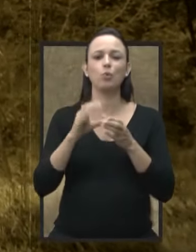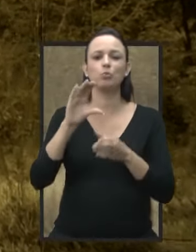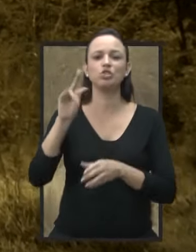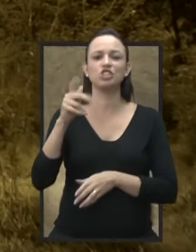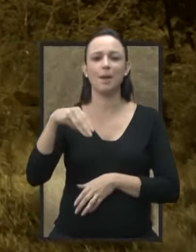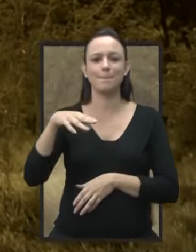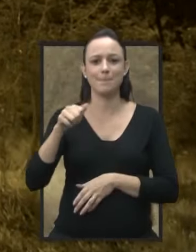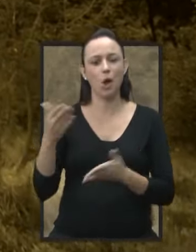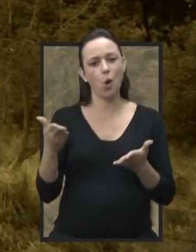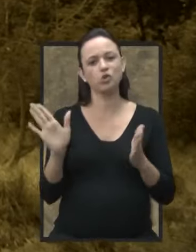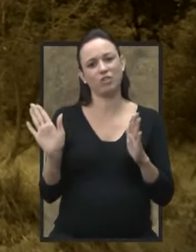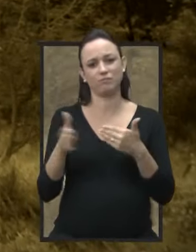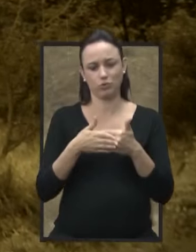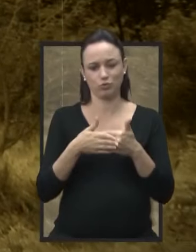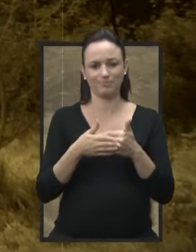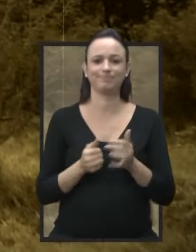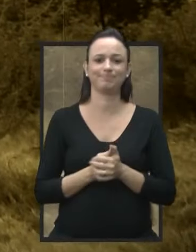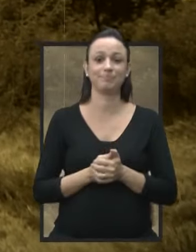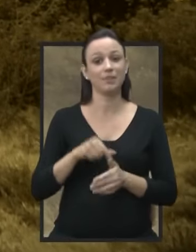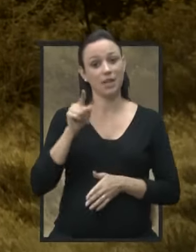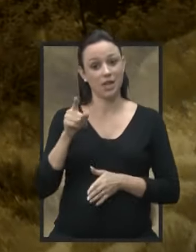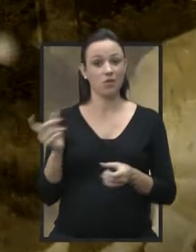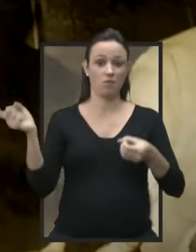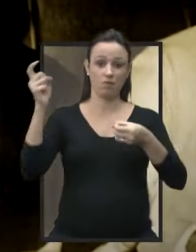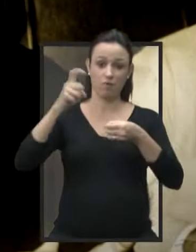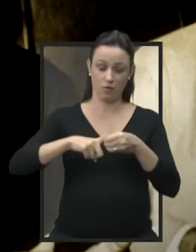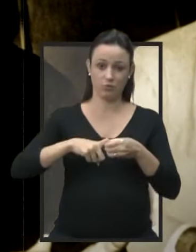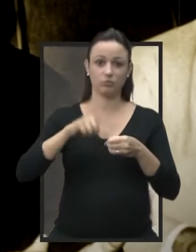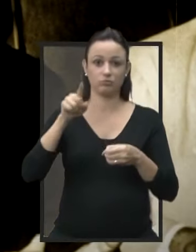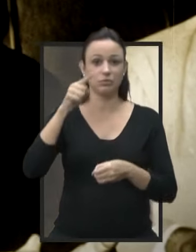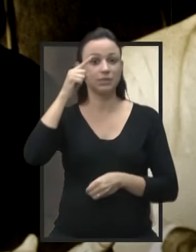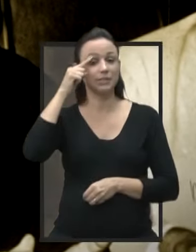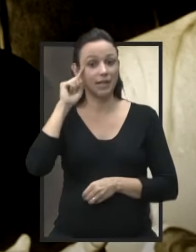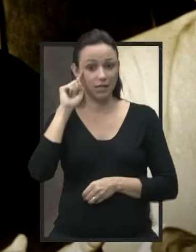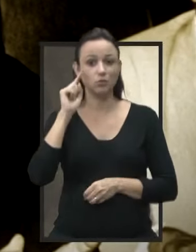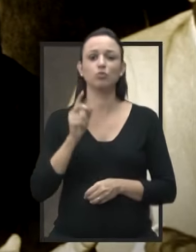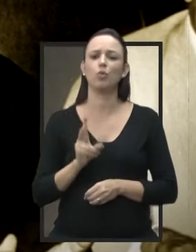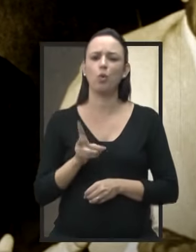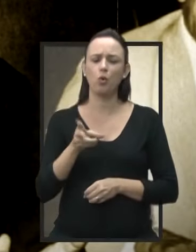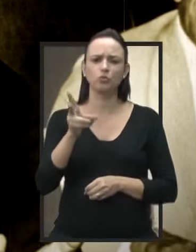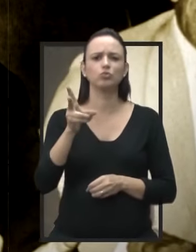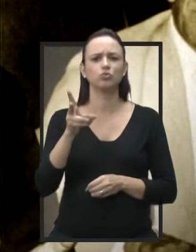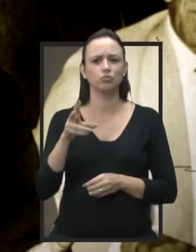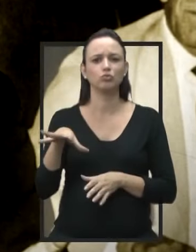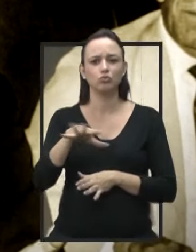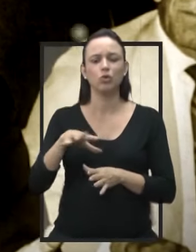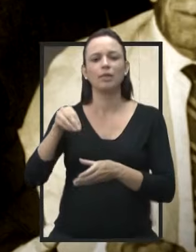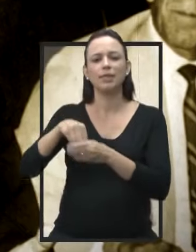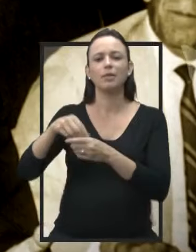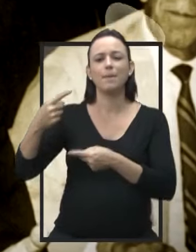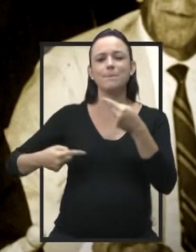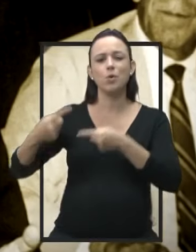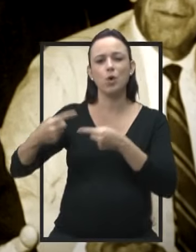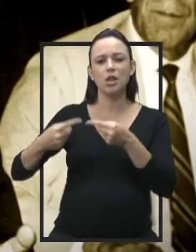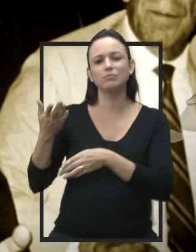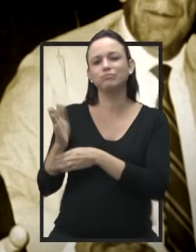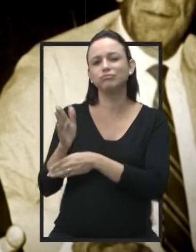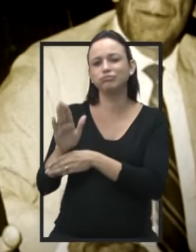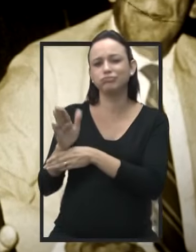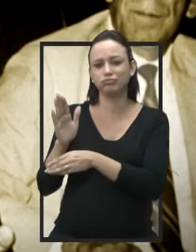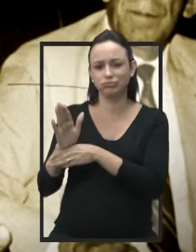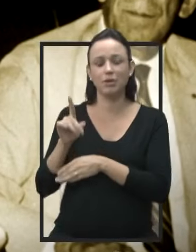Chamas, atualmente desativada. Com esse retorno, Zezinho continuou atuando nos bastidores da política e